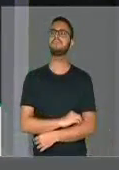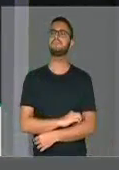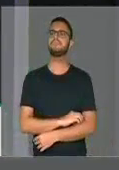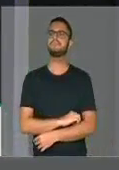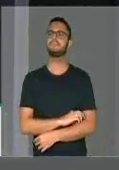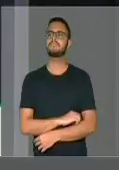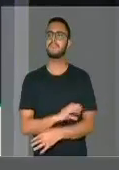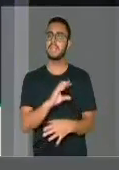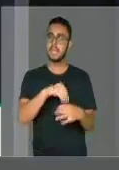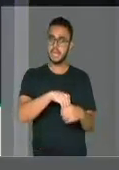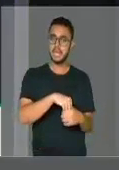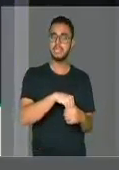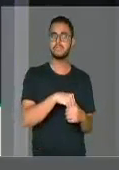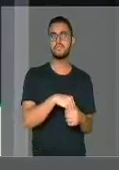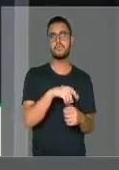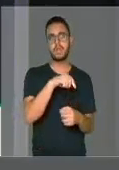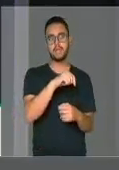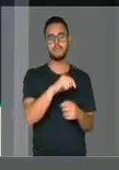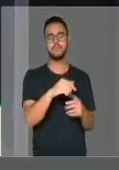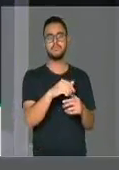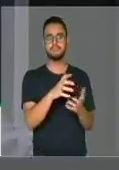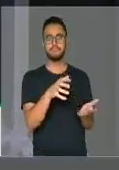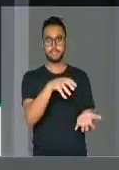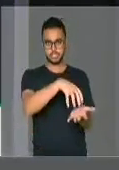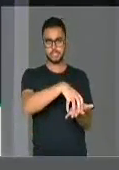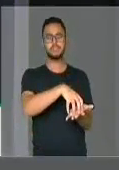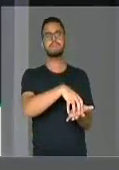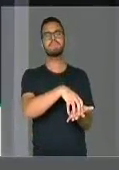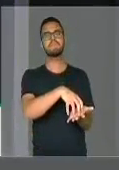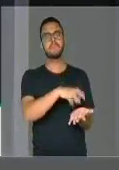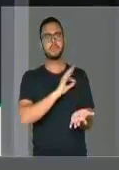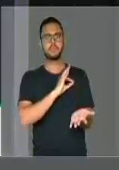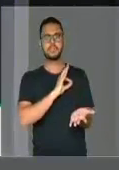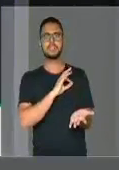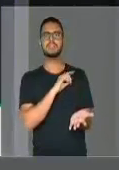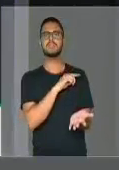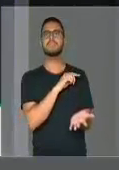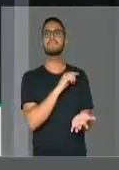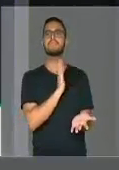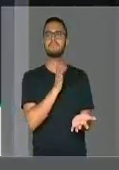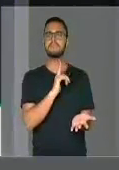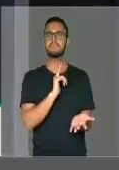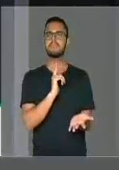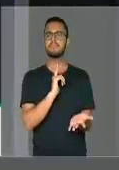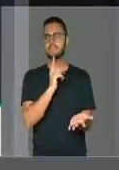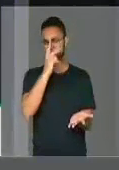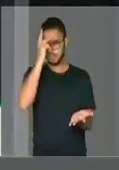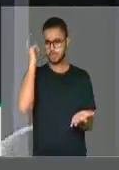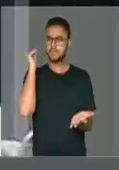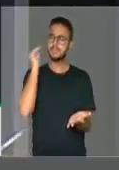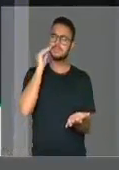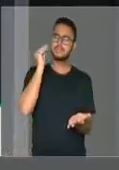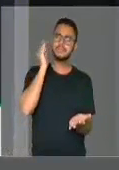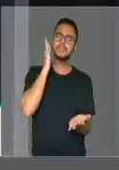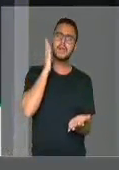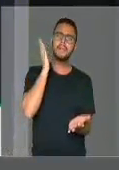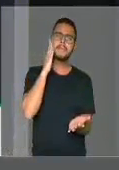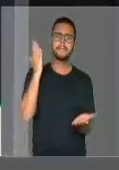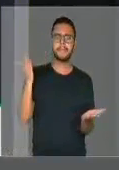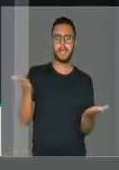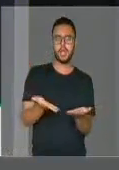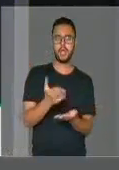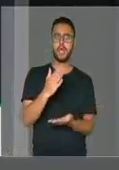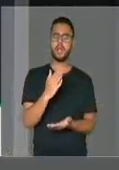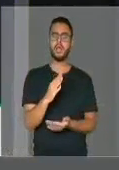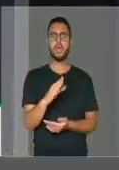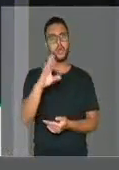dentro dos quartéis, né, no meio da corporação da Polícia Militar, para saber se o atual comandante, o coronel